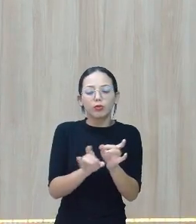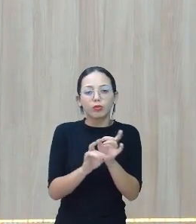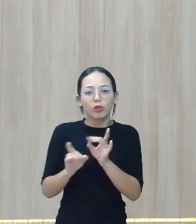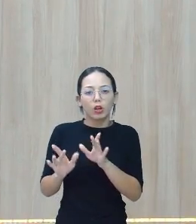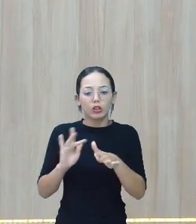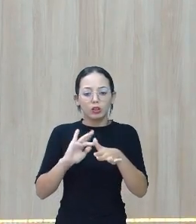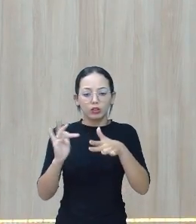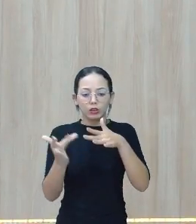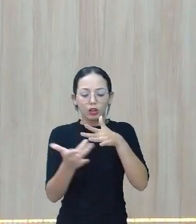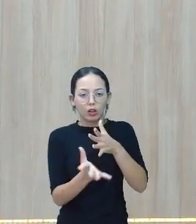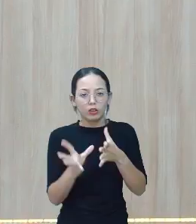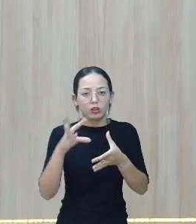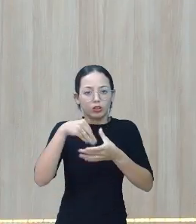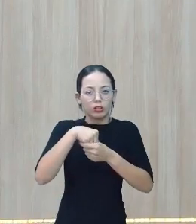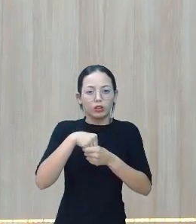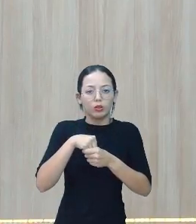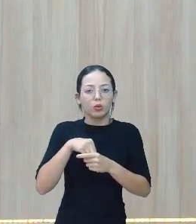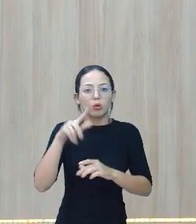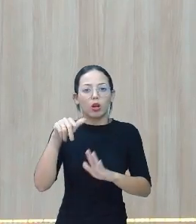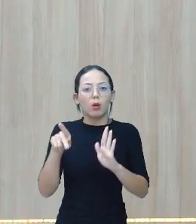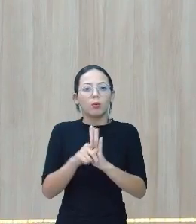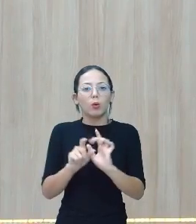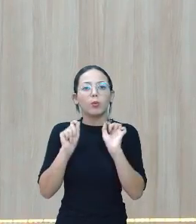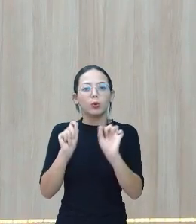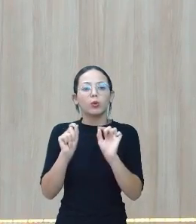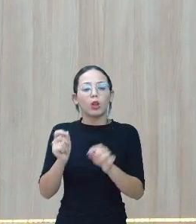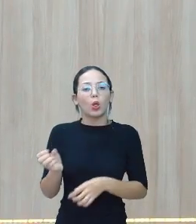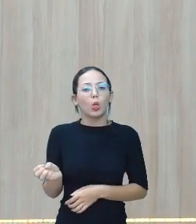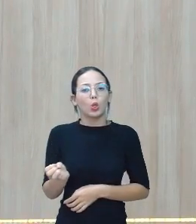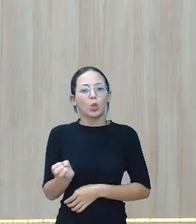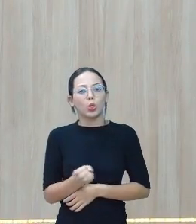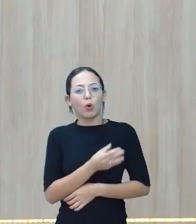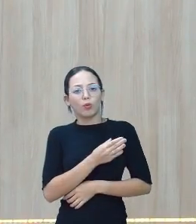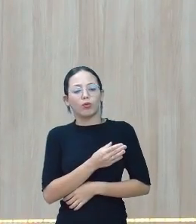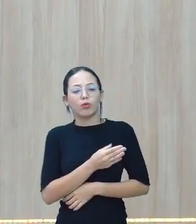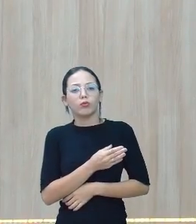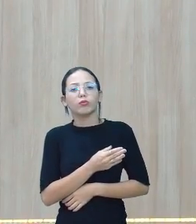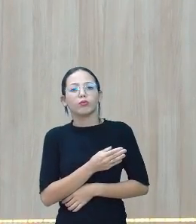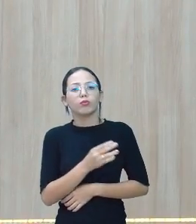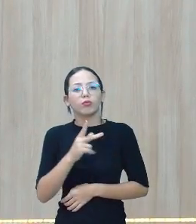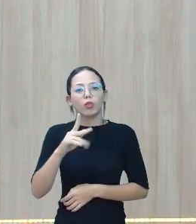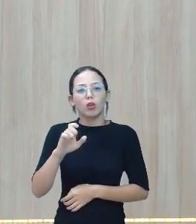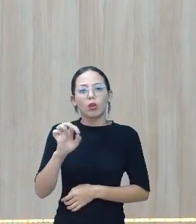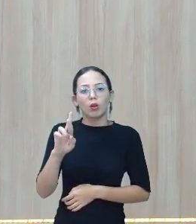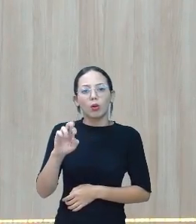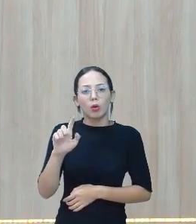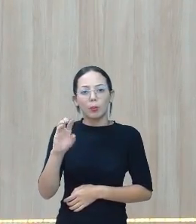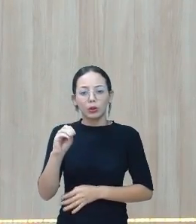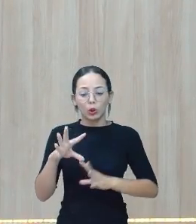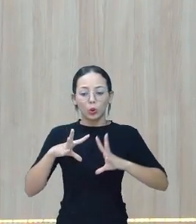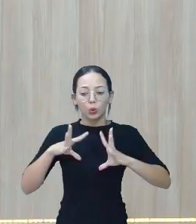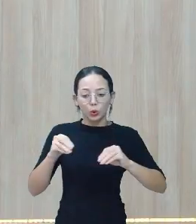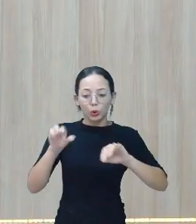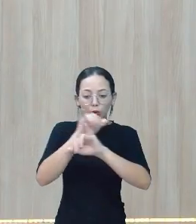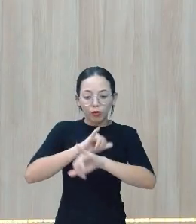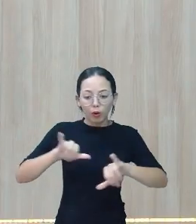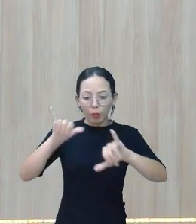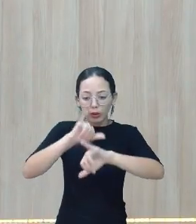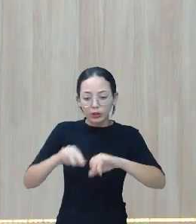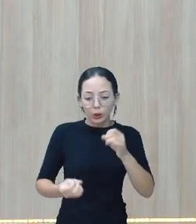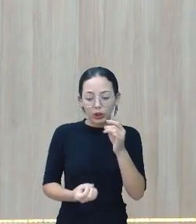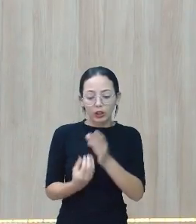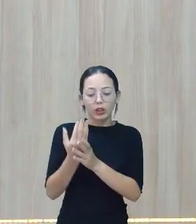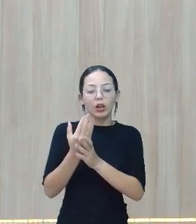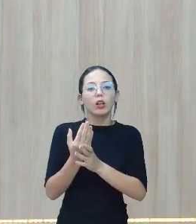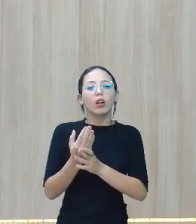na internet, a gente chamou isso daí do novo petróleo, né? Ou seja, todas essas informações que são geradas na internet,